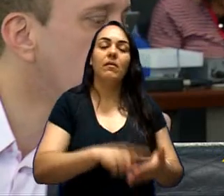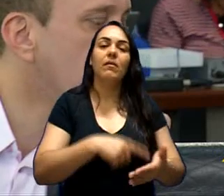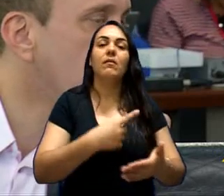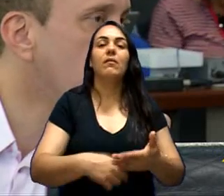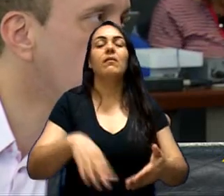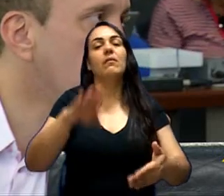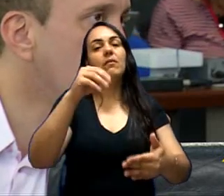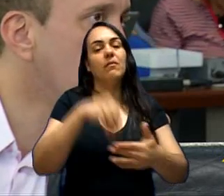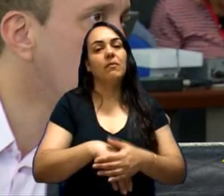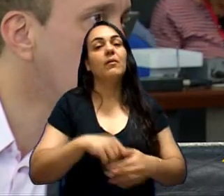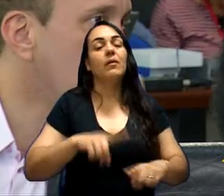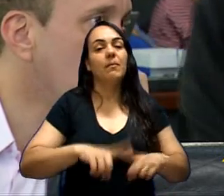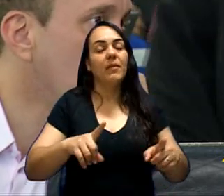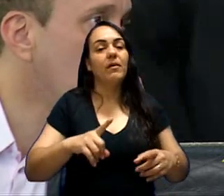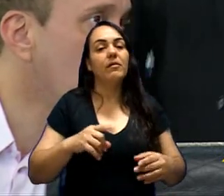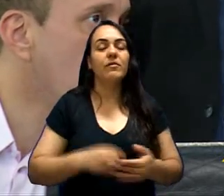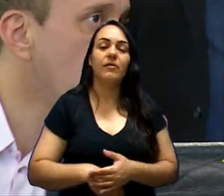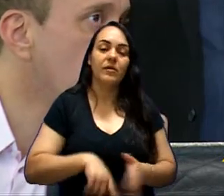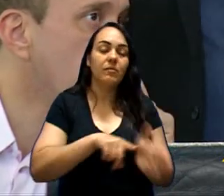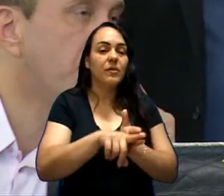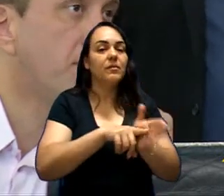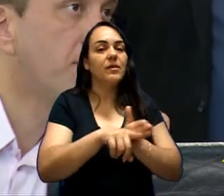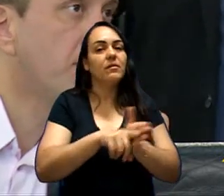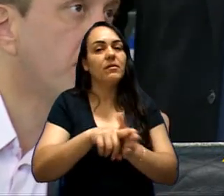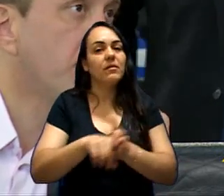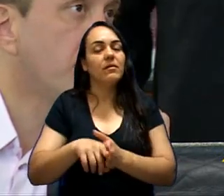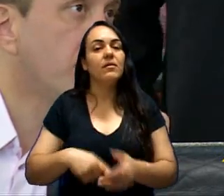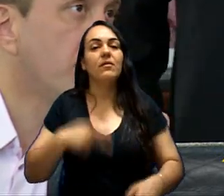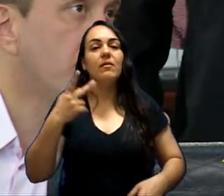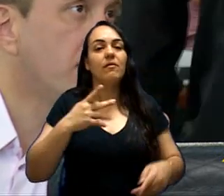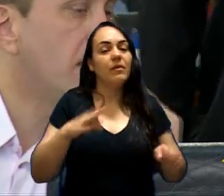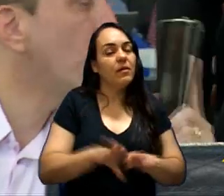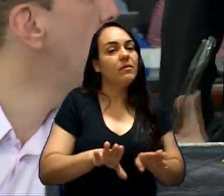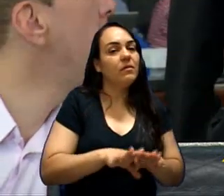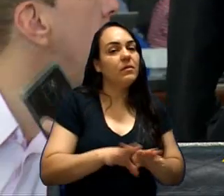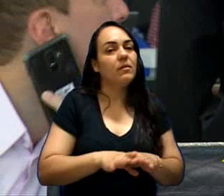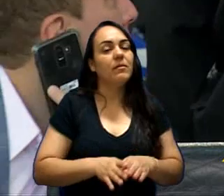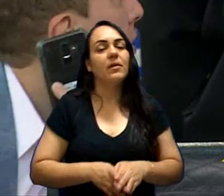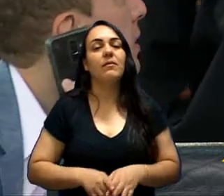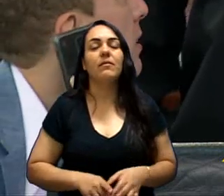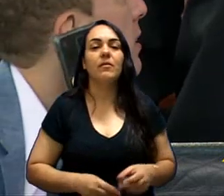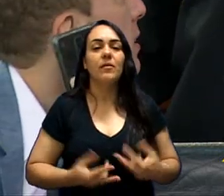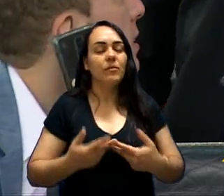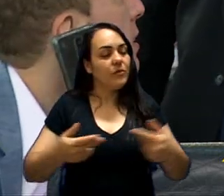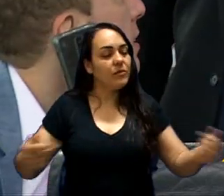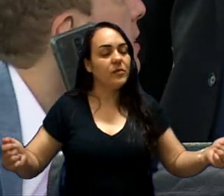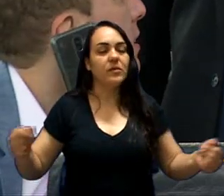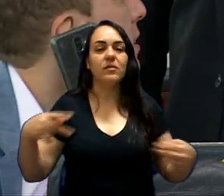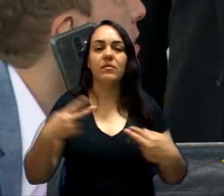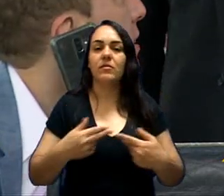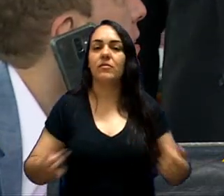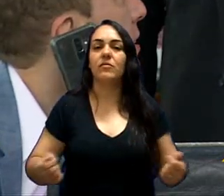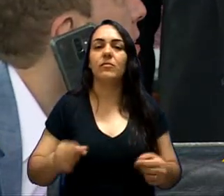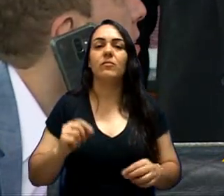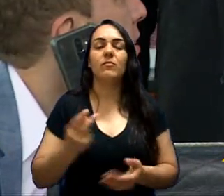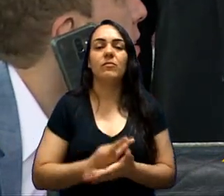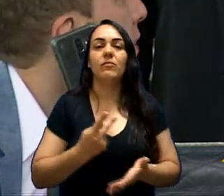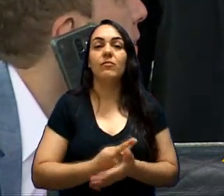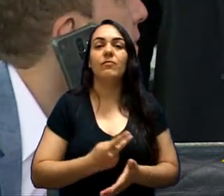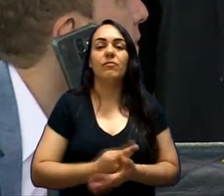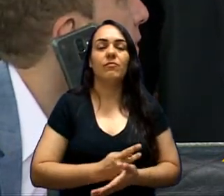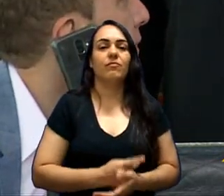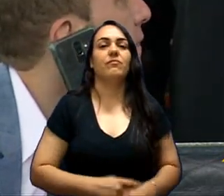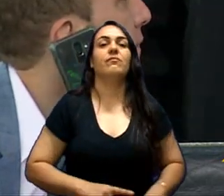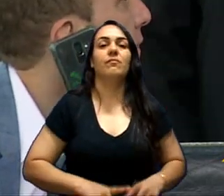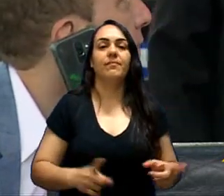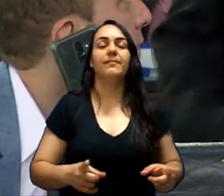faça o levantamento, a Urbis me questionou e eu fiquei meio sem saída na resposta. Tem muita indicação de pessoas, por